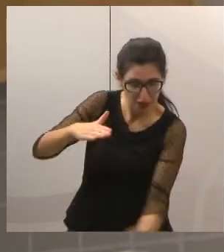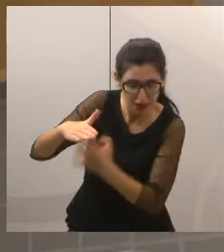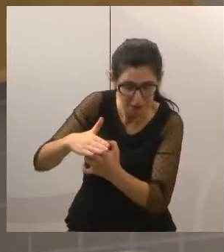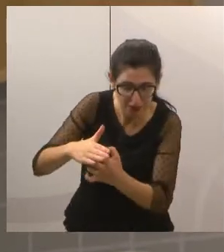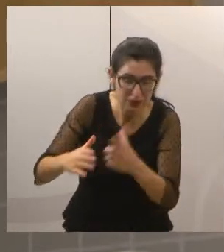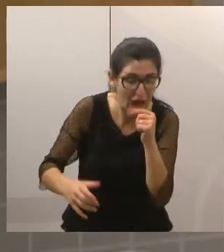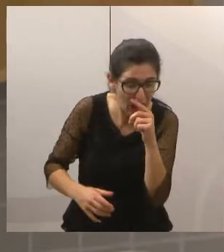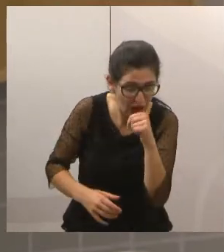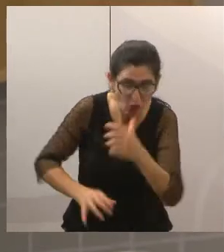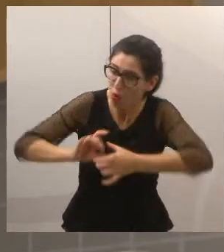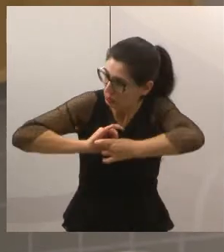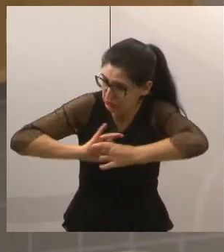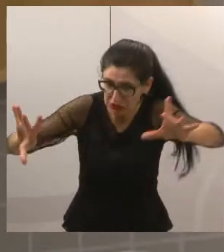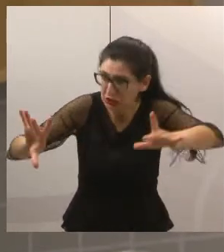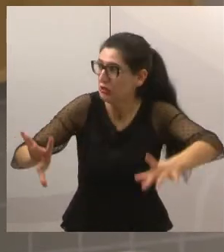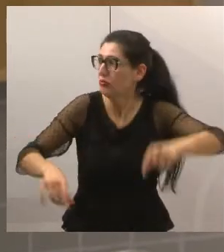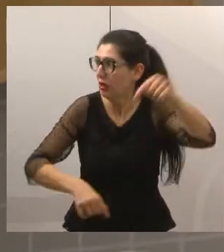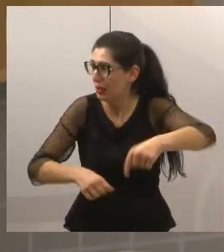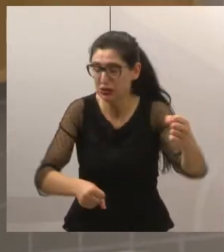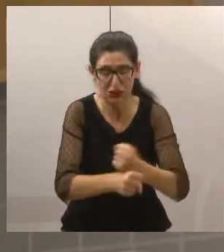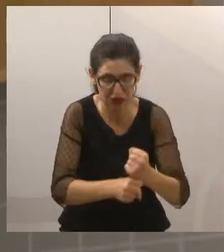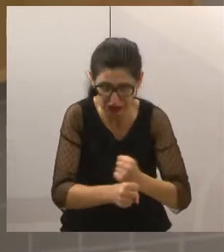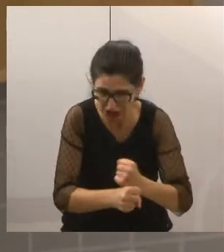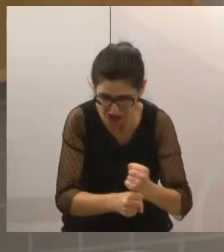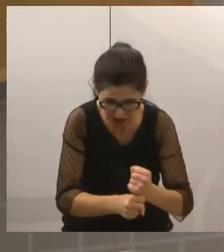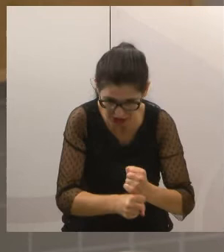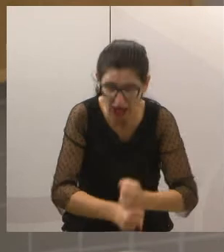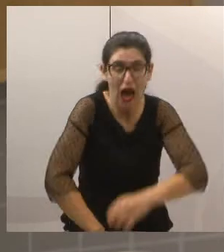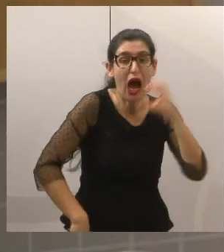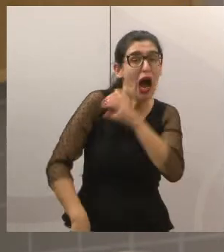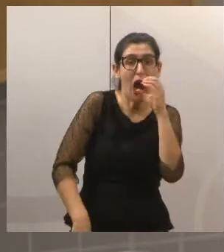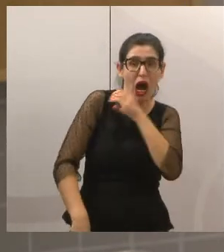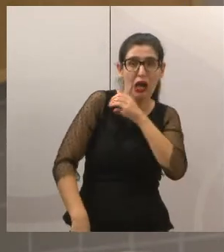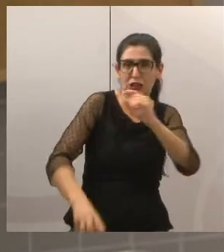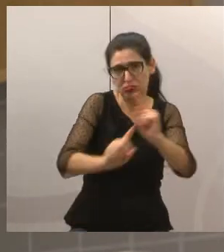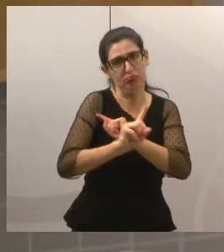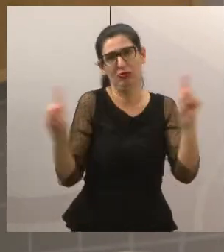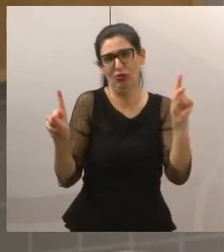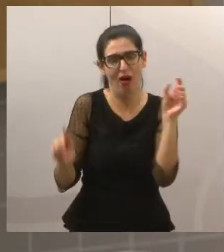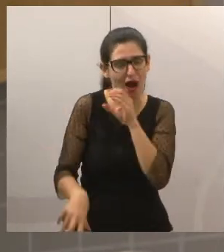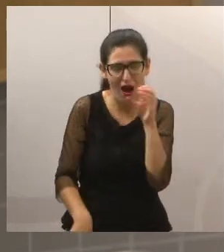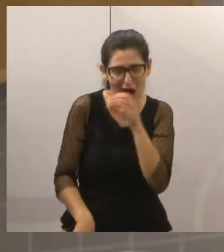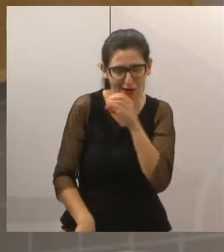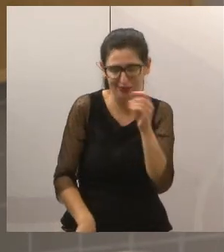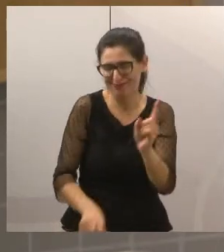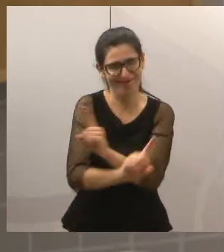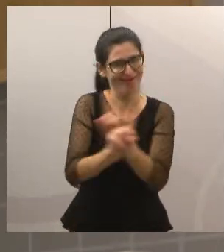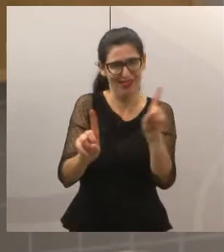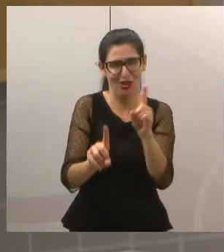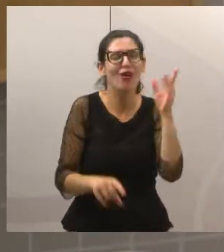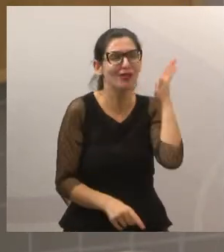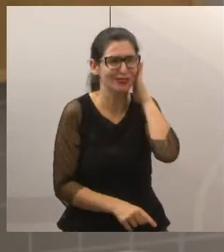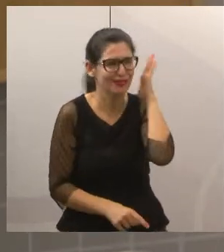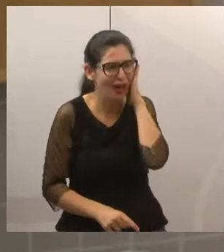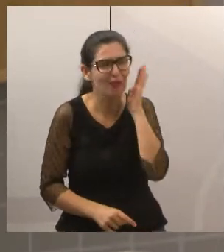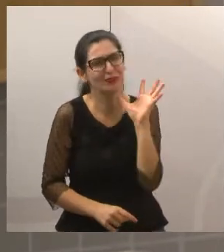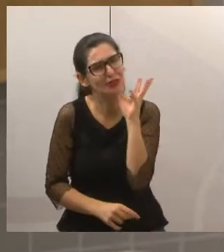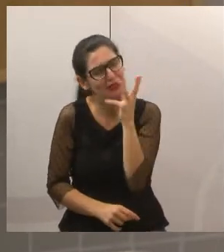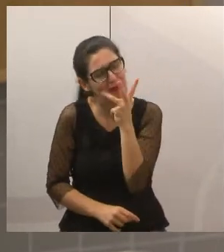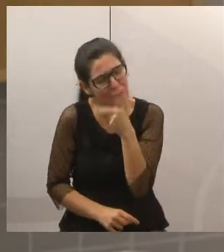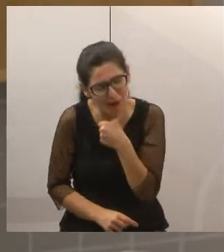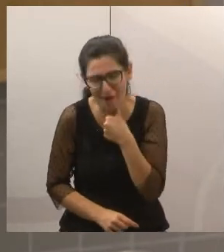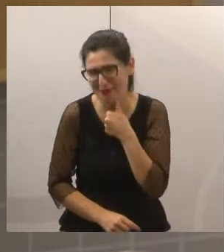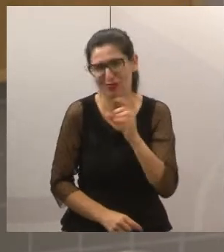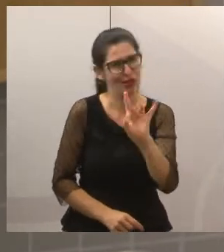feita durante esse ano, né? E não é uma coisa rápida, né? Você bem sabe que conhece os procedimentos que vão além do poder